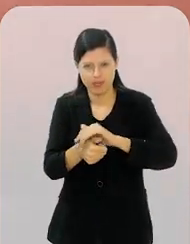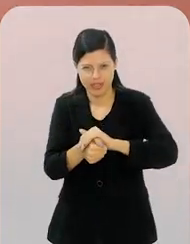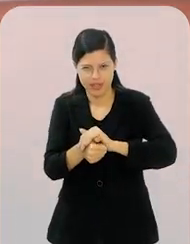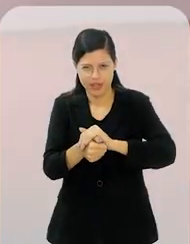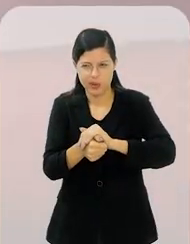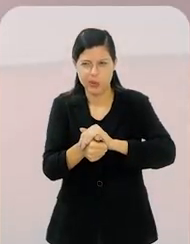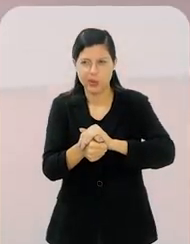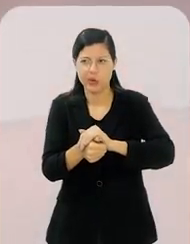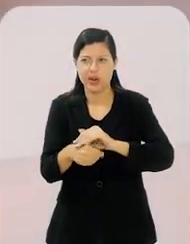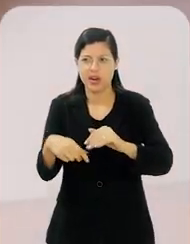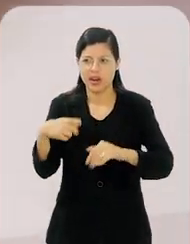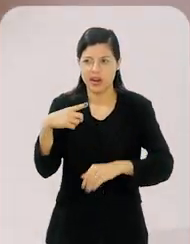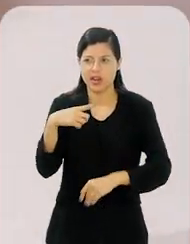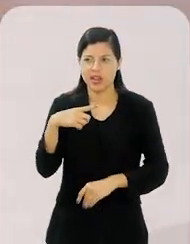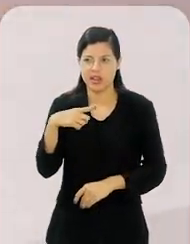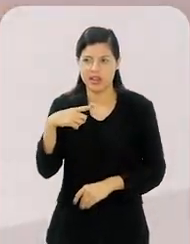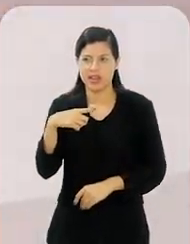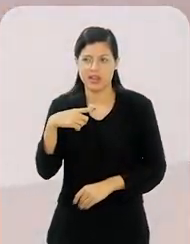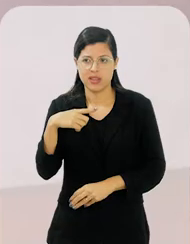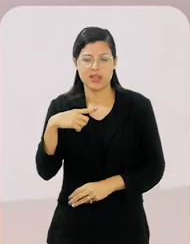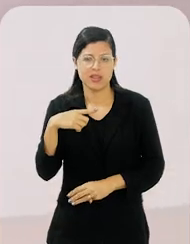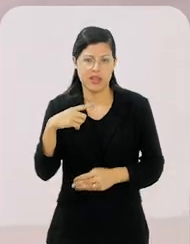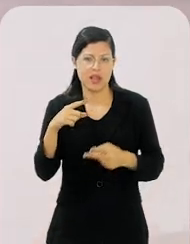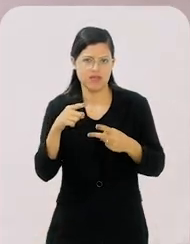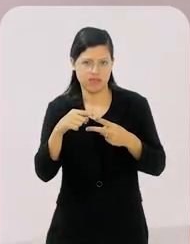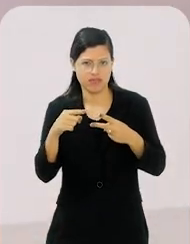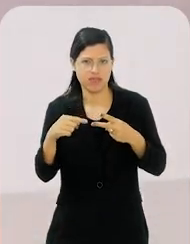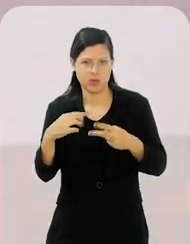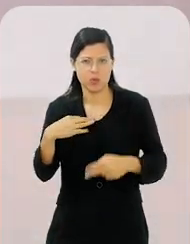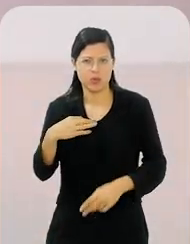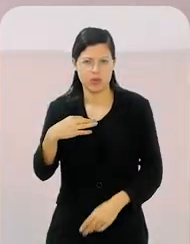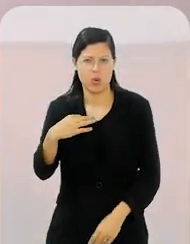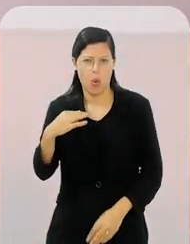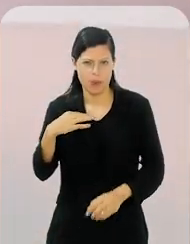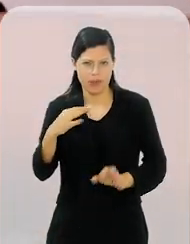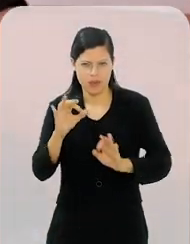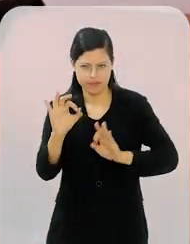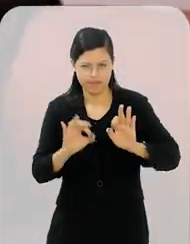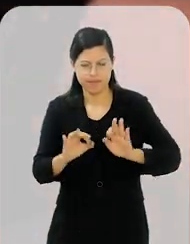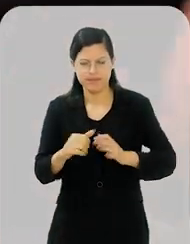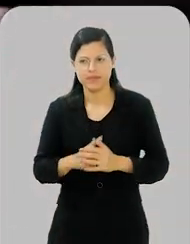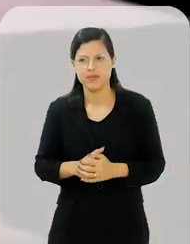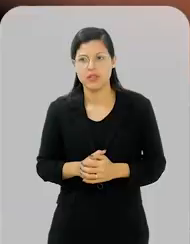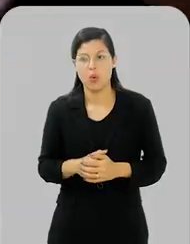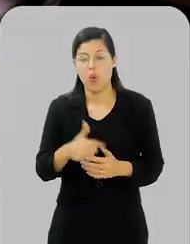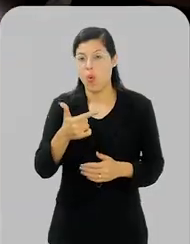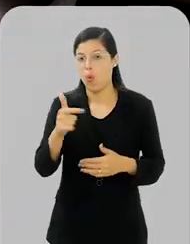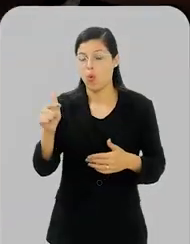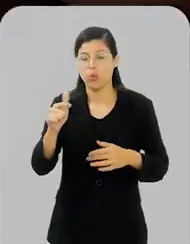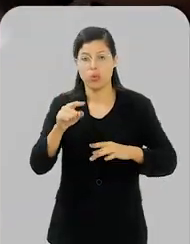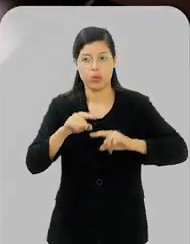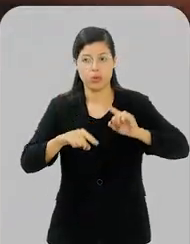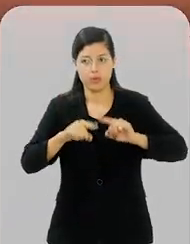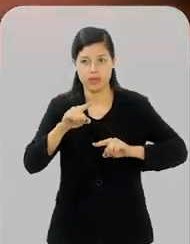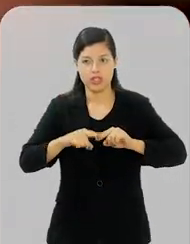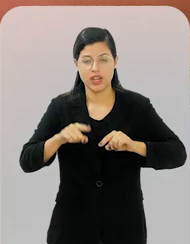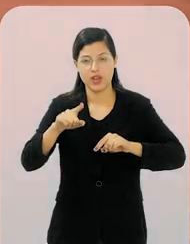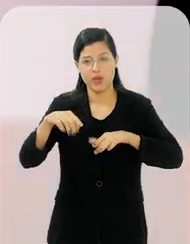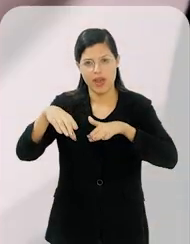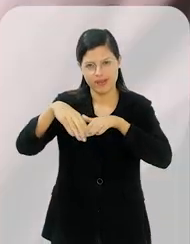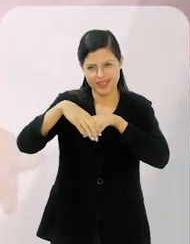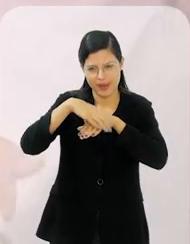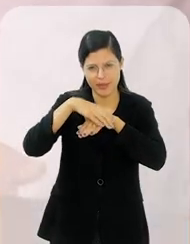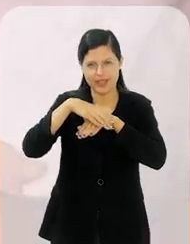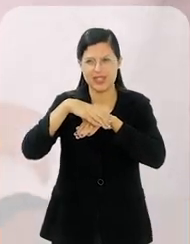gente tem no acervo todo o traje completo de Barbeiro de Sevilha. São dois trajes, na verdade. O outro objeto é a sapatilha